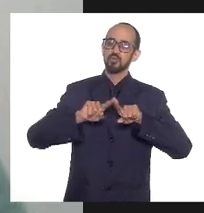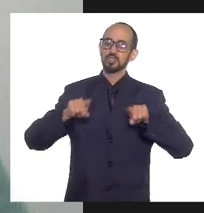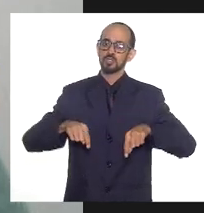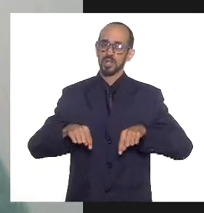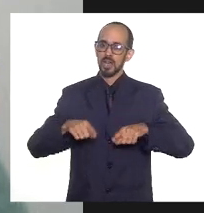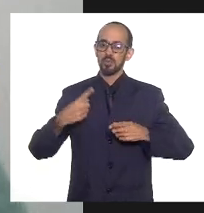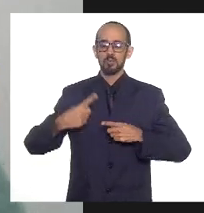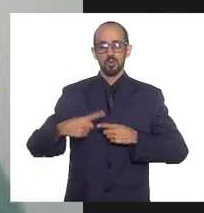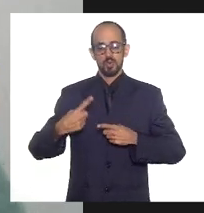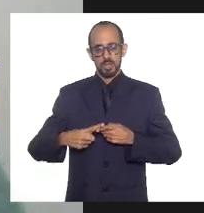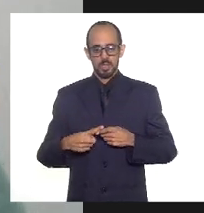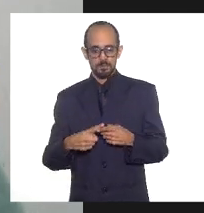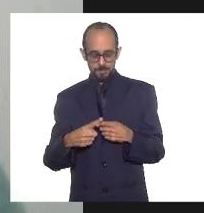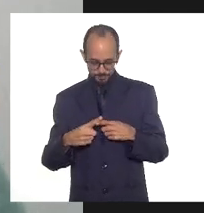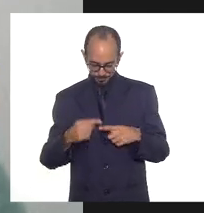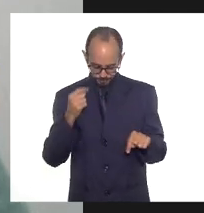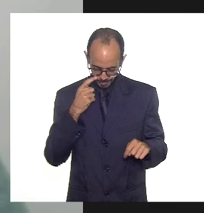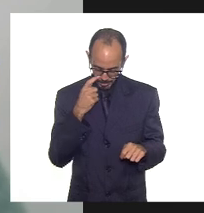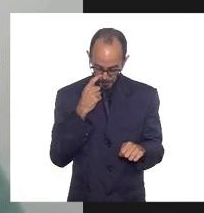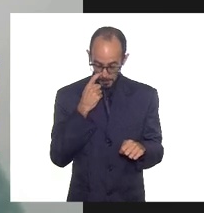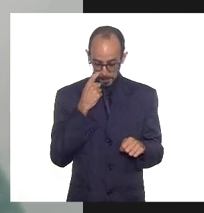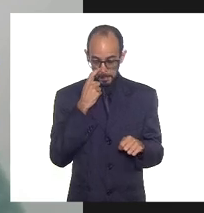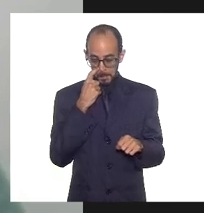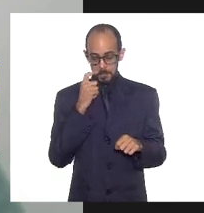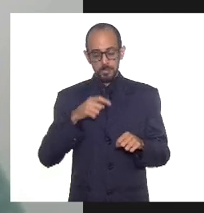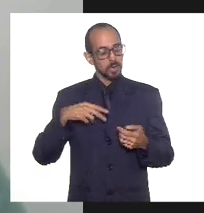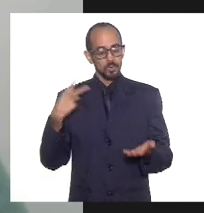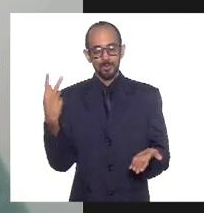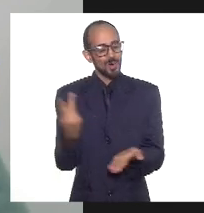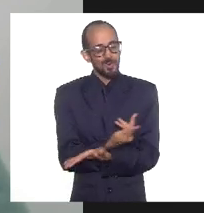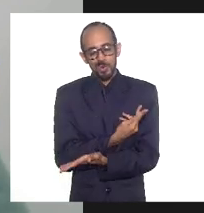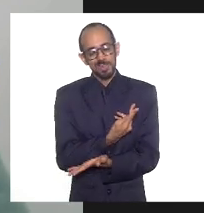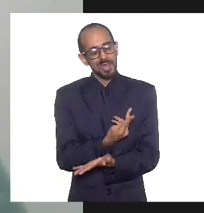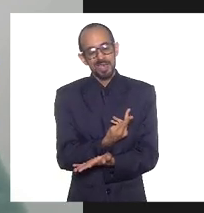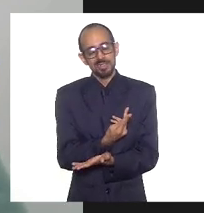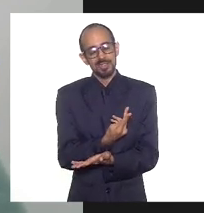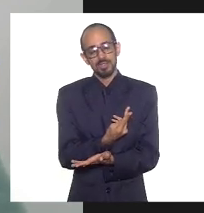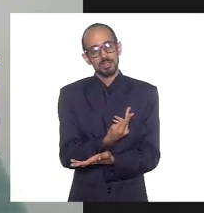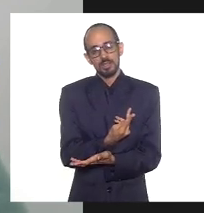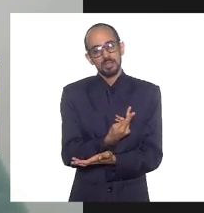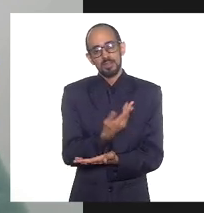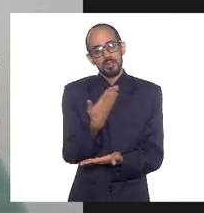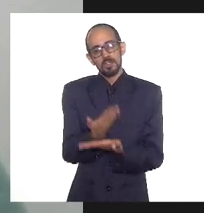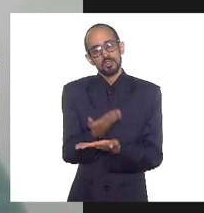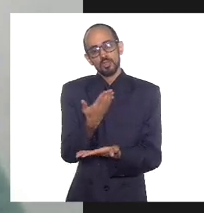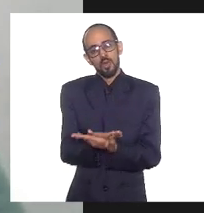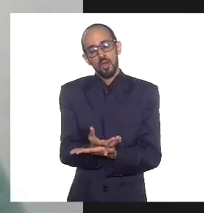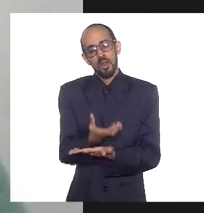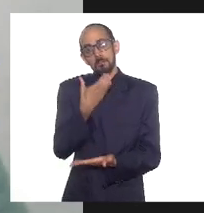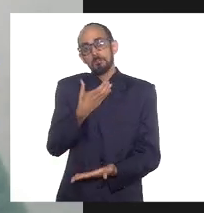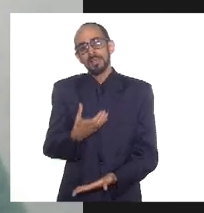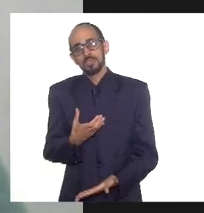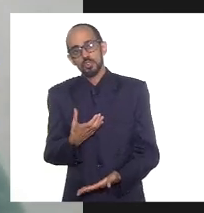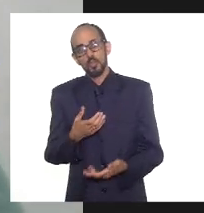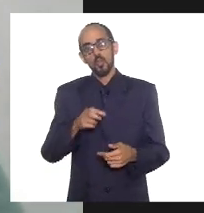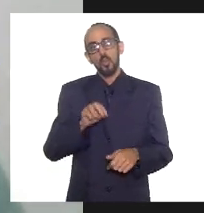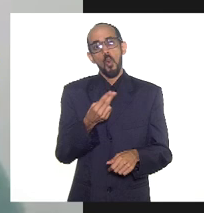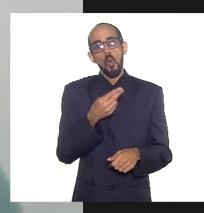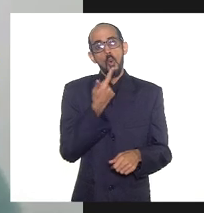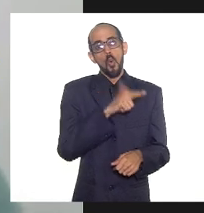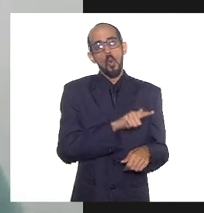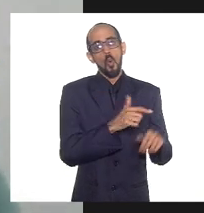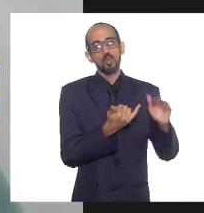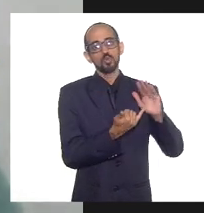quê? Porque o que não acontece com o Colégio Pedro II, o que não acontece com os institutos federais de educação,